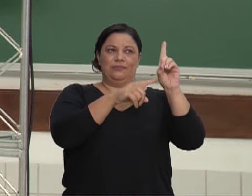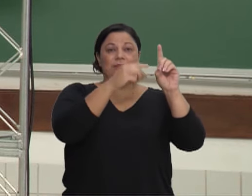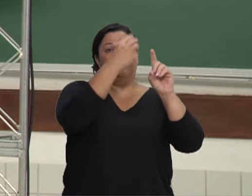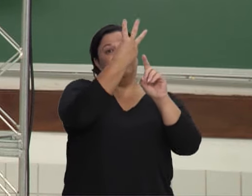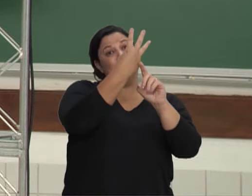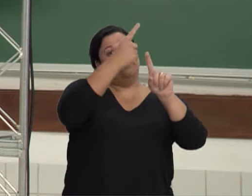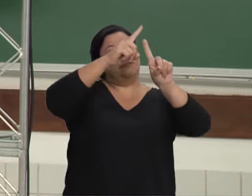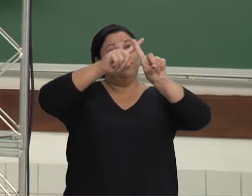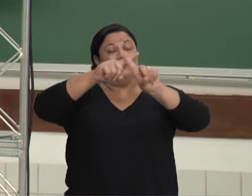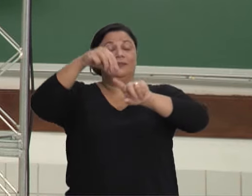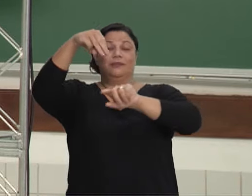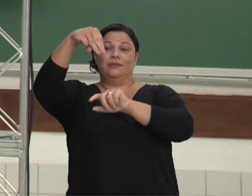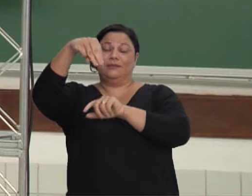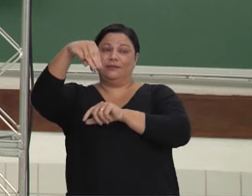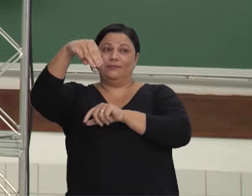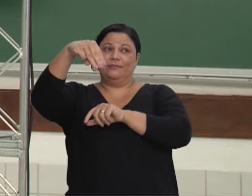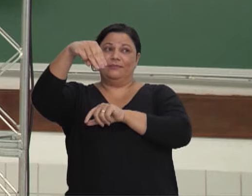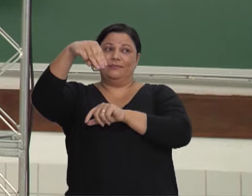vezes m,